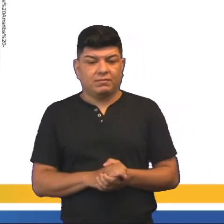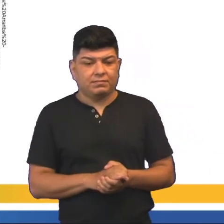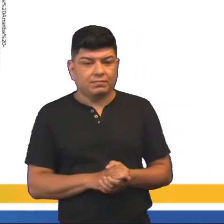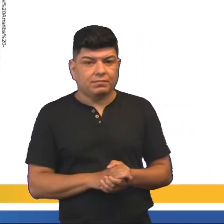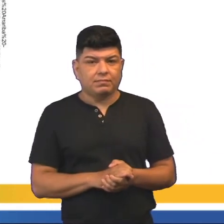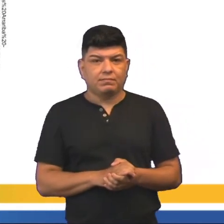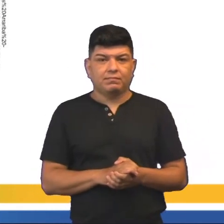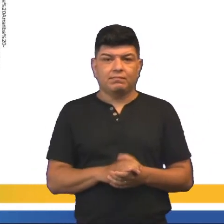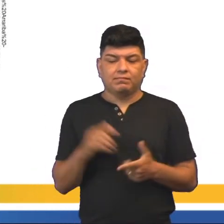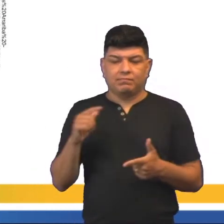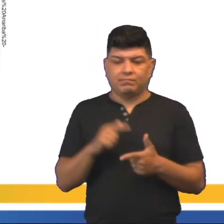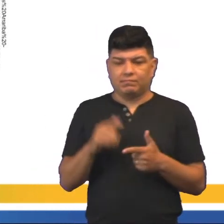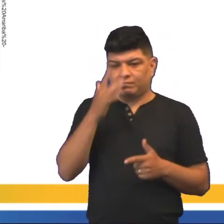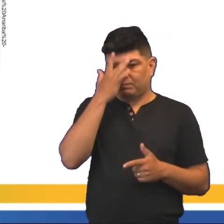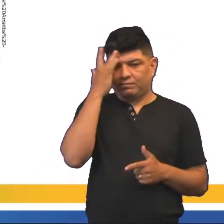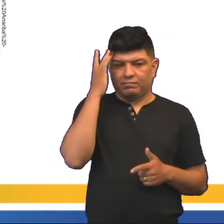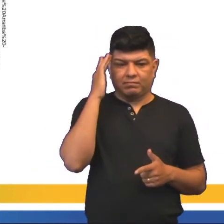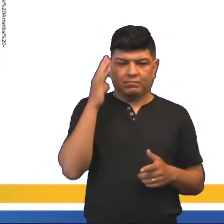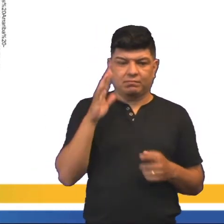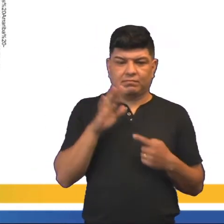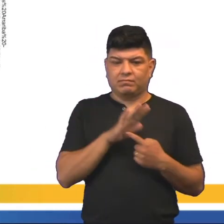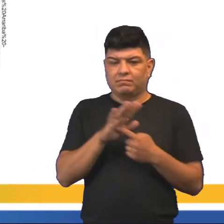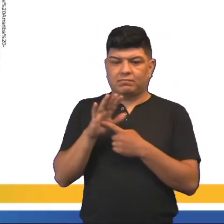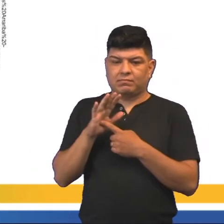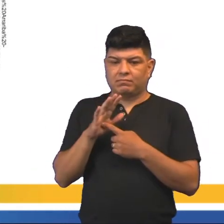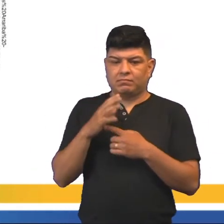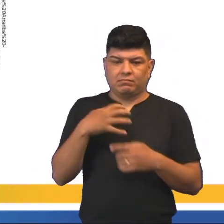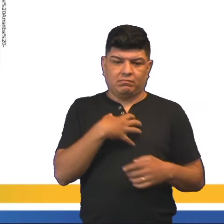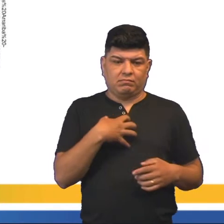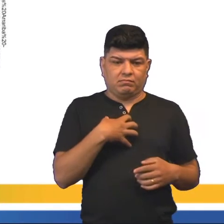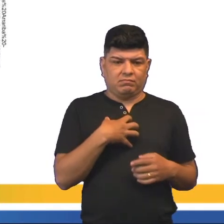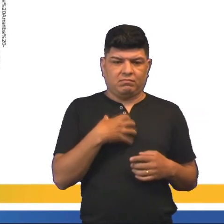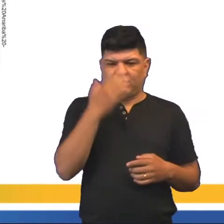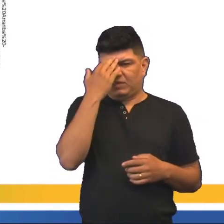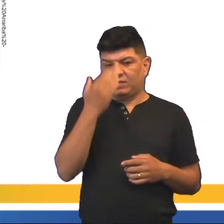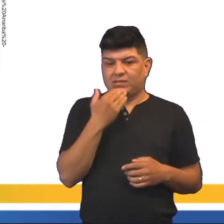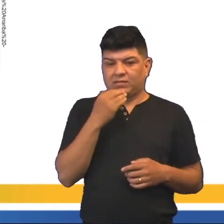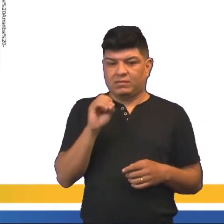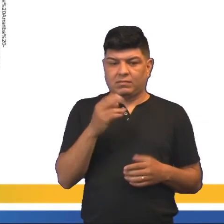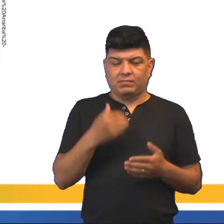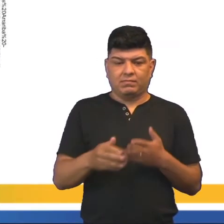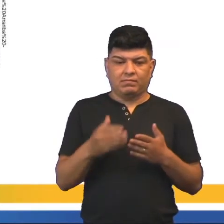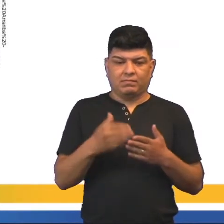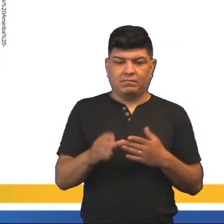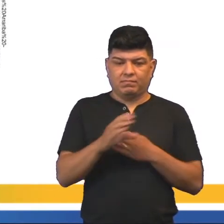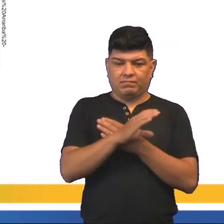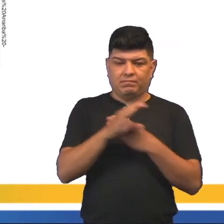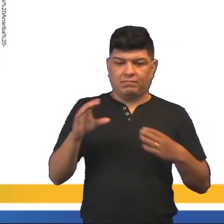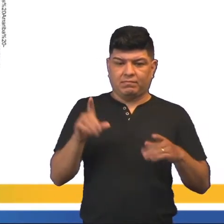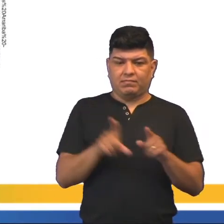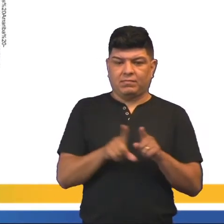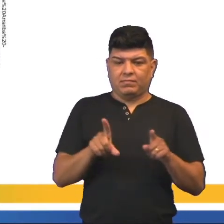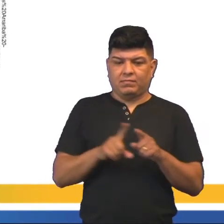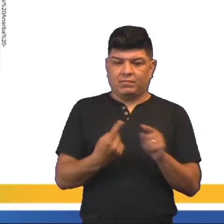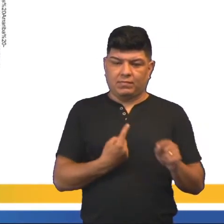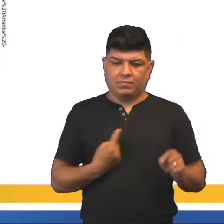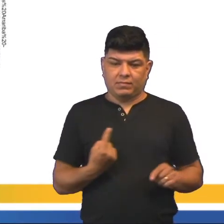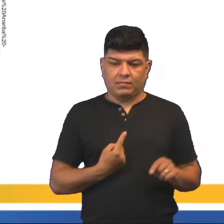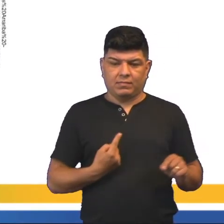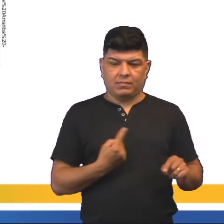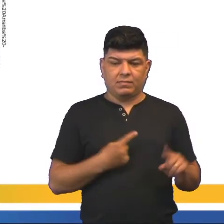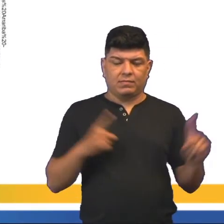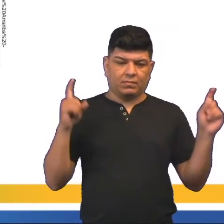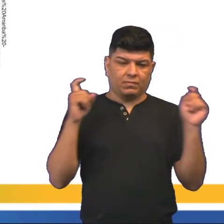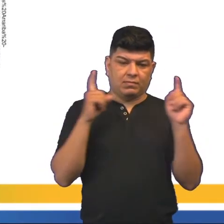nesses danos psicológicos, a pessoa vai manifestar comportamentos agressivos, perda de autoconfiança, isolamento